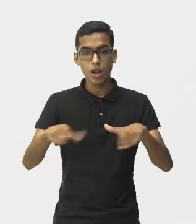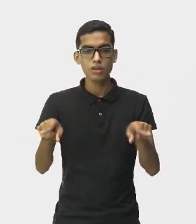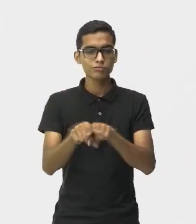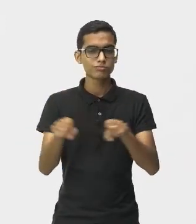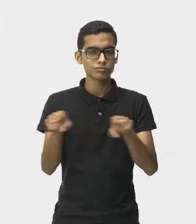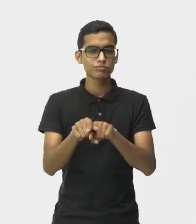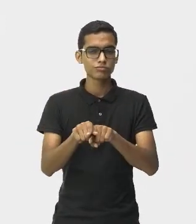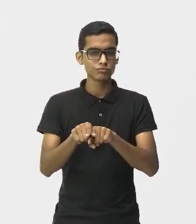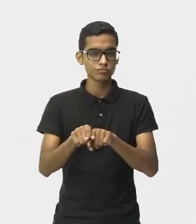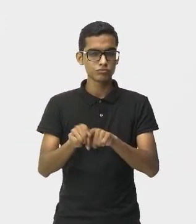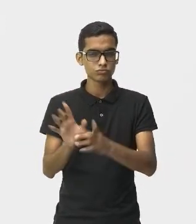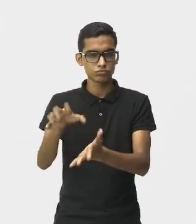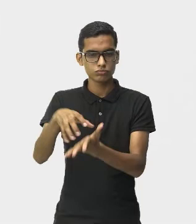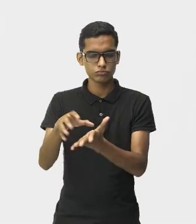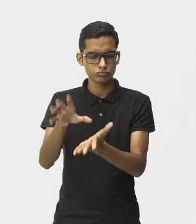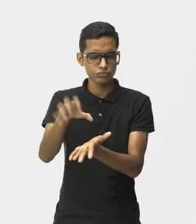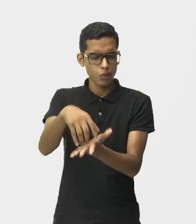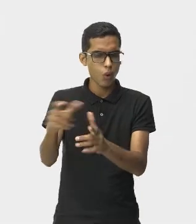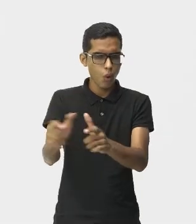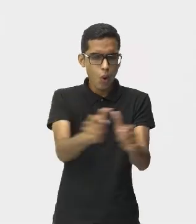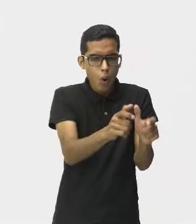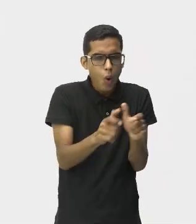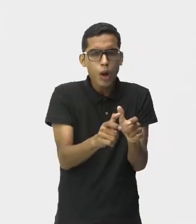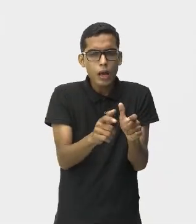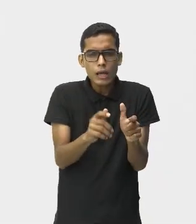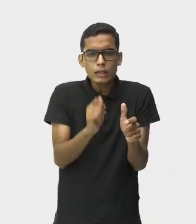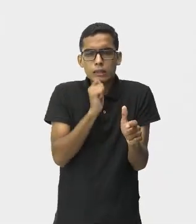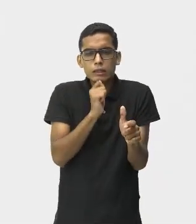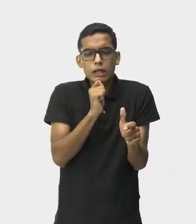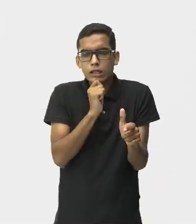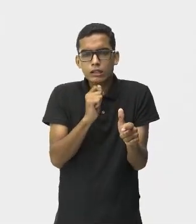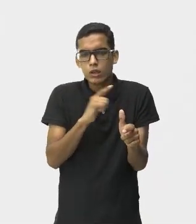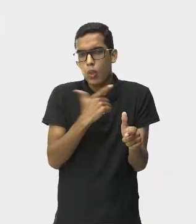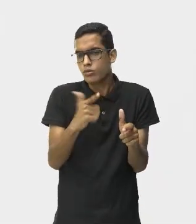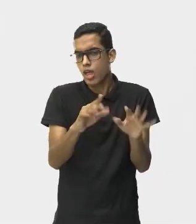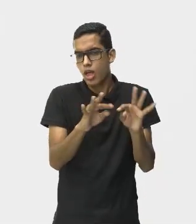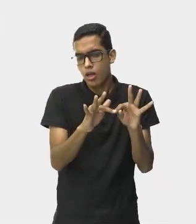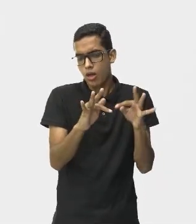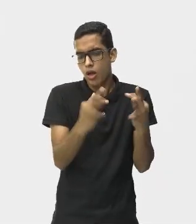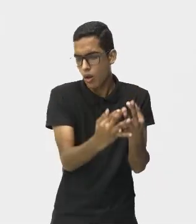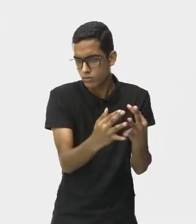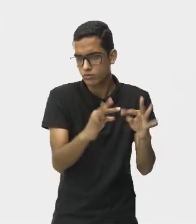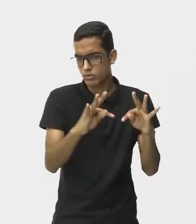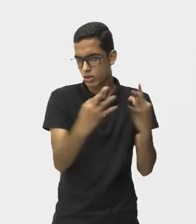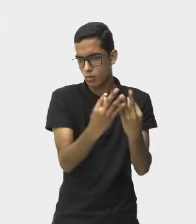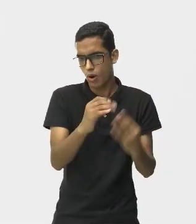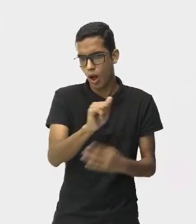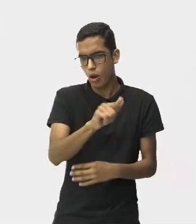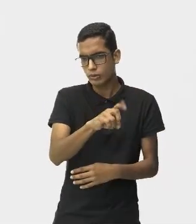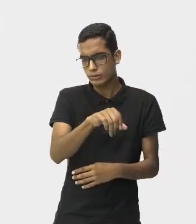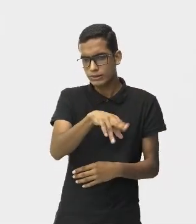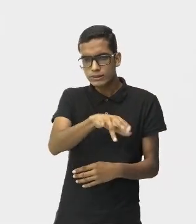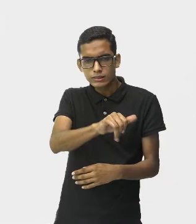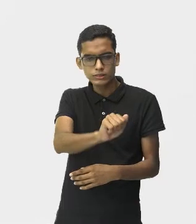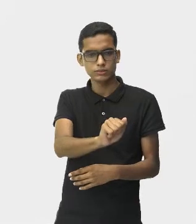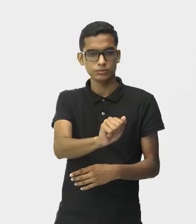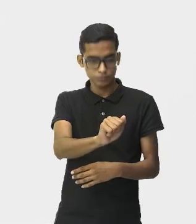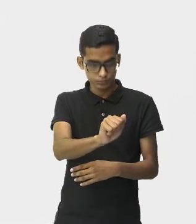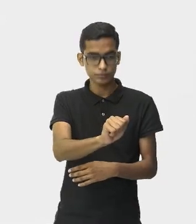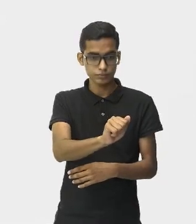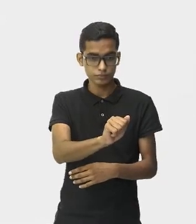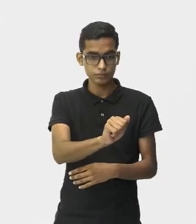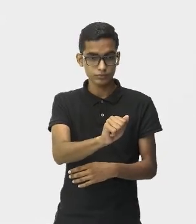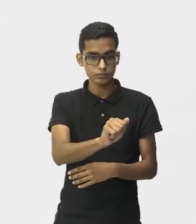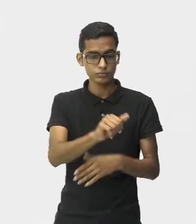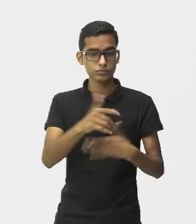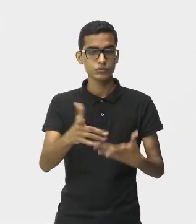aldeada. Na prática, isso era uma permissão para a escravização dos indígenas, mas de uma forma legal,